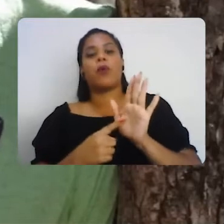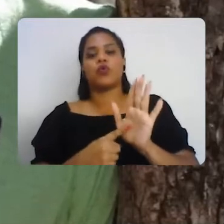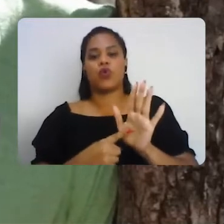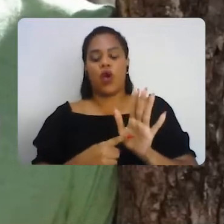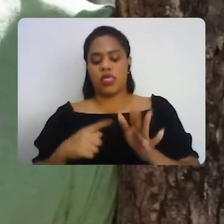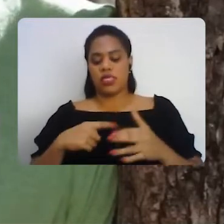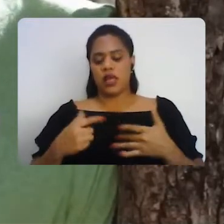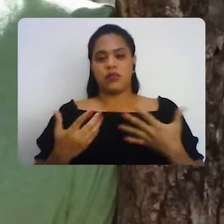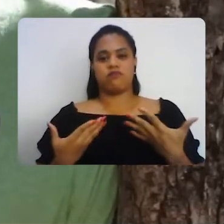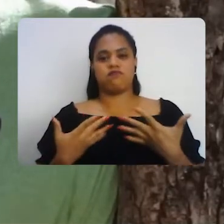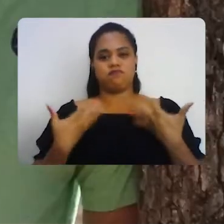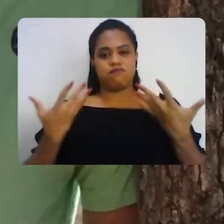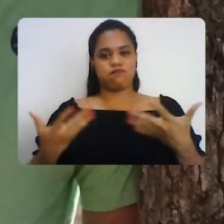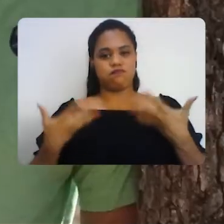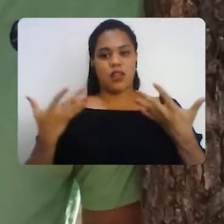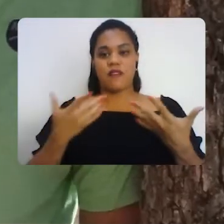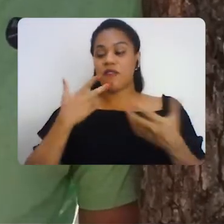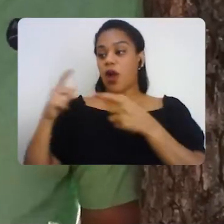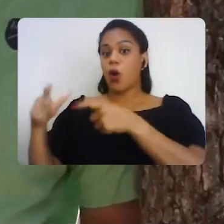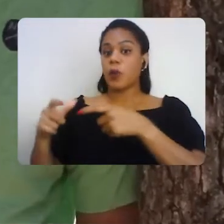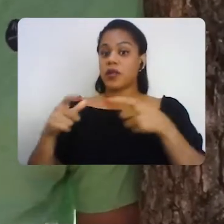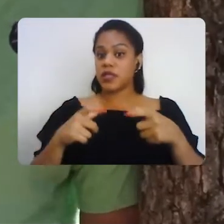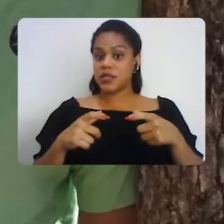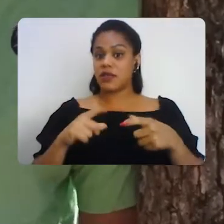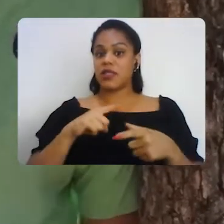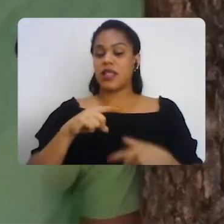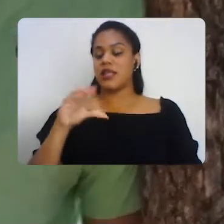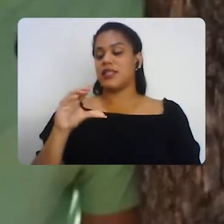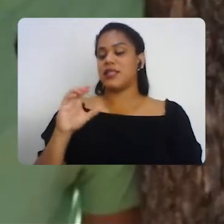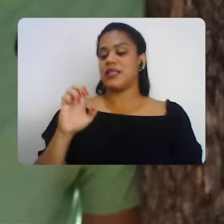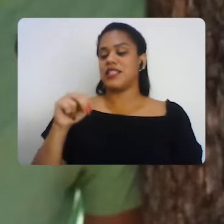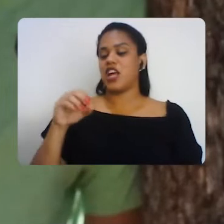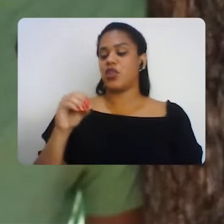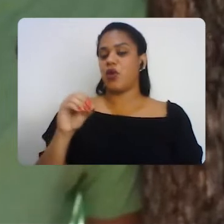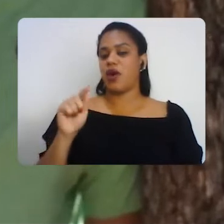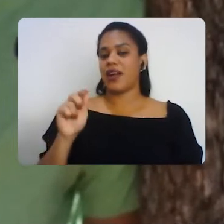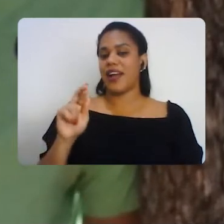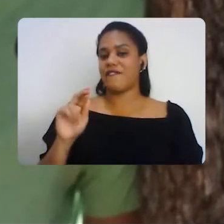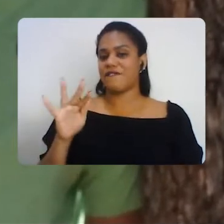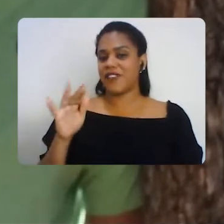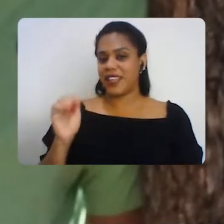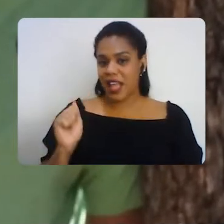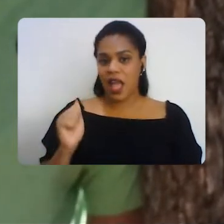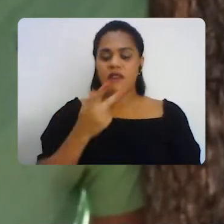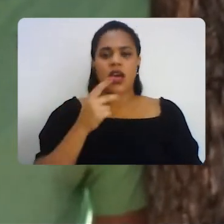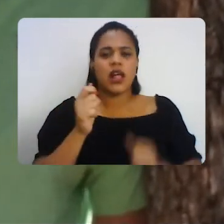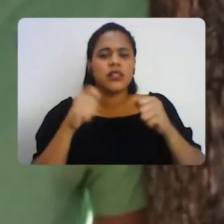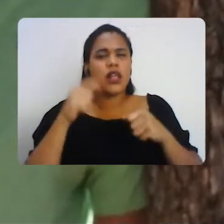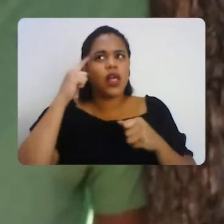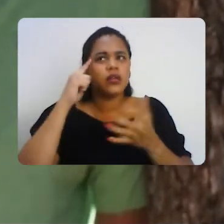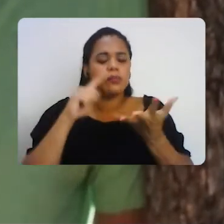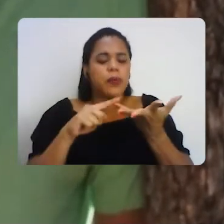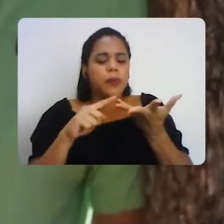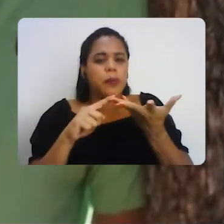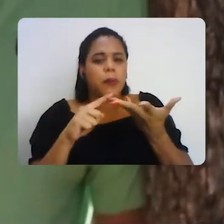uma cenografia, né? Ou pelo menos uma ambientação cenográfica, como eu falei, que